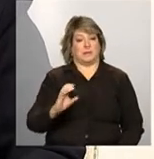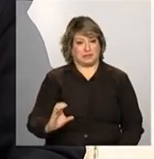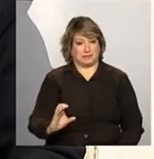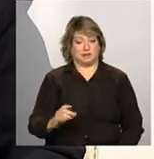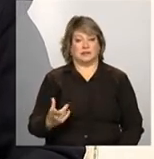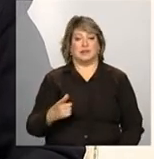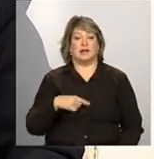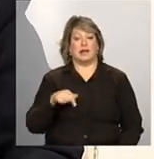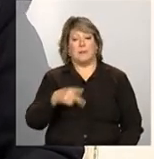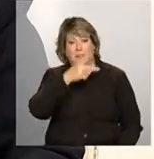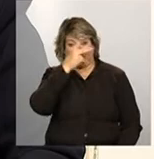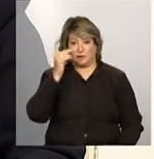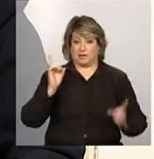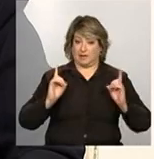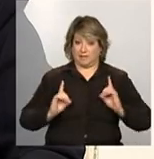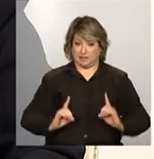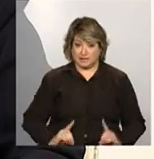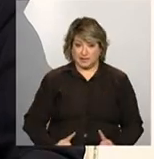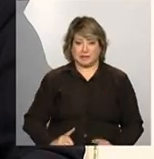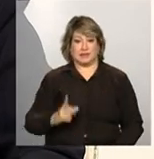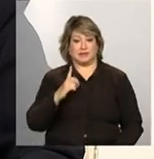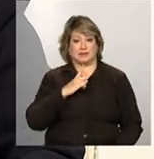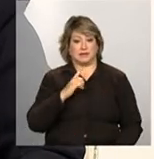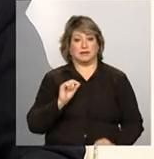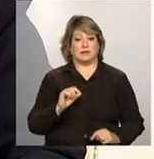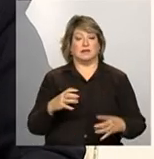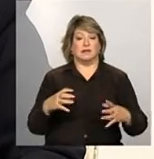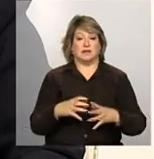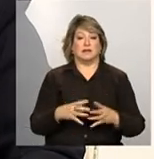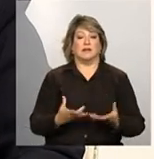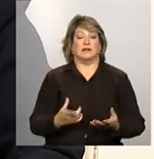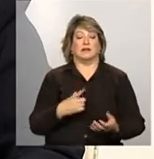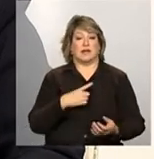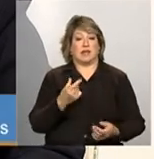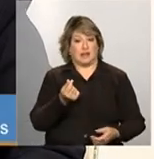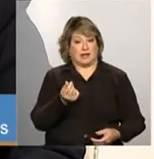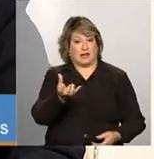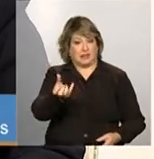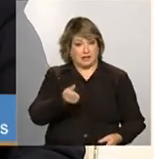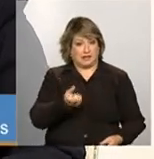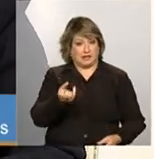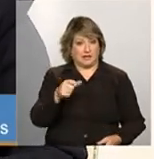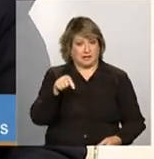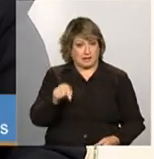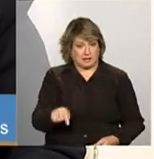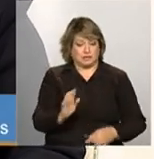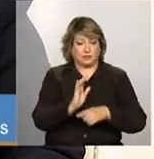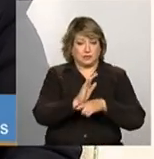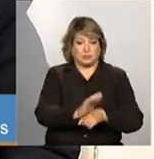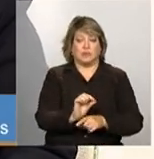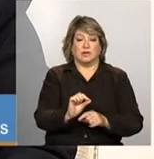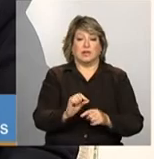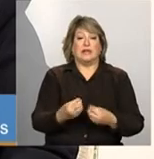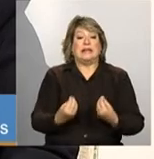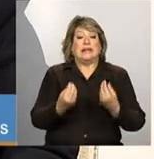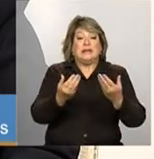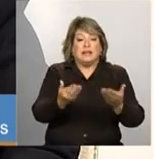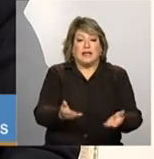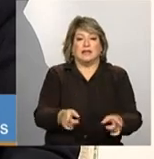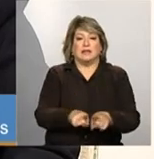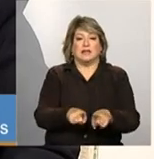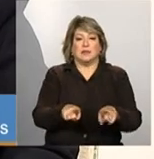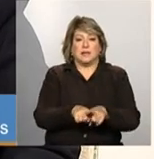são pessoas com deficiência que vêm recebendo esse benefício e se oferta a possibilidade